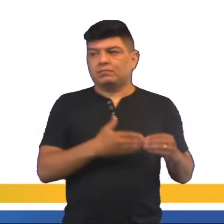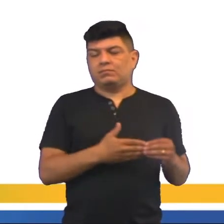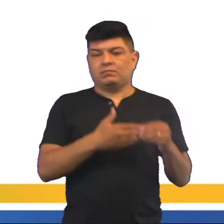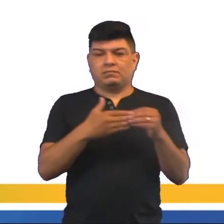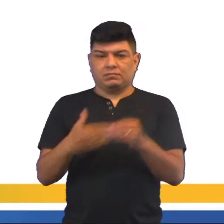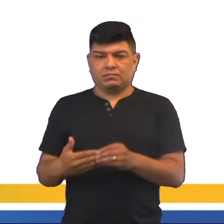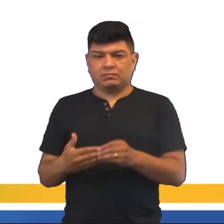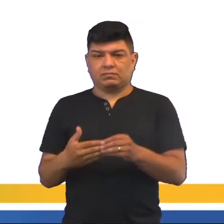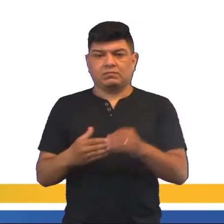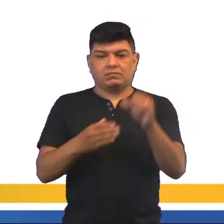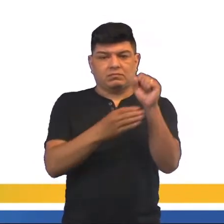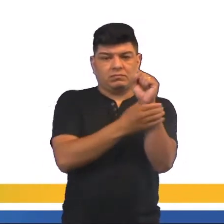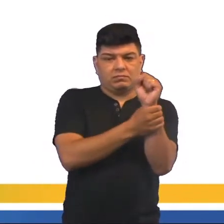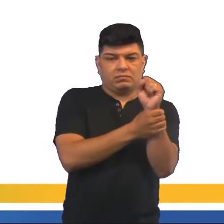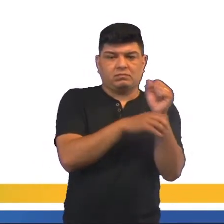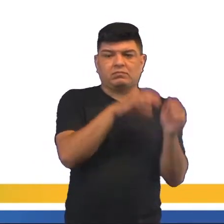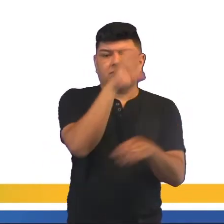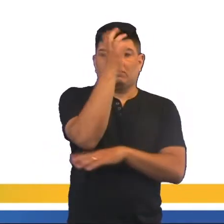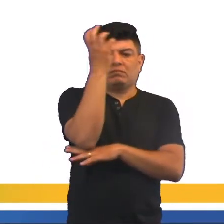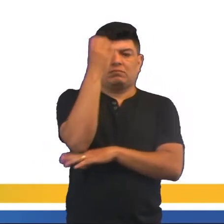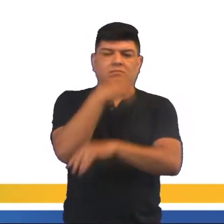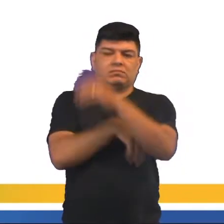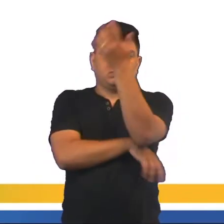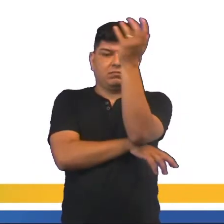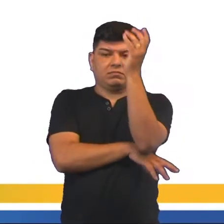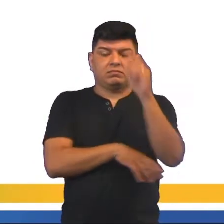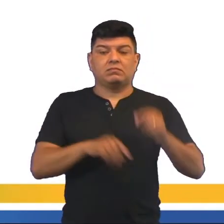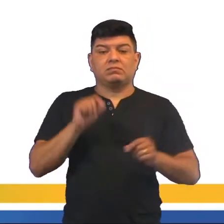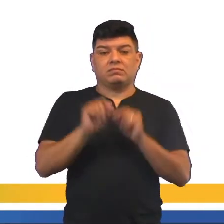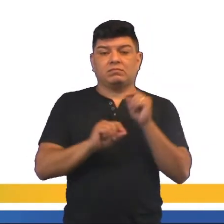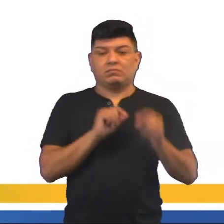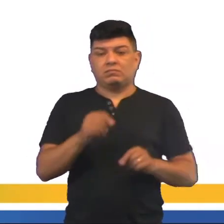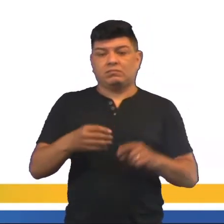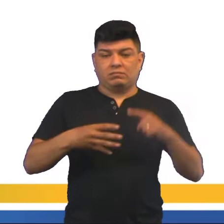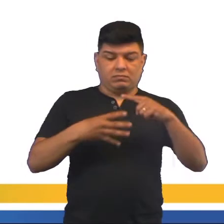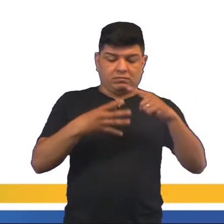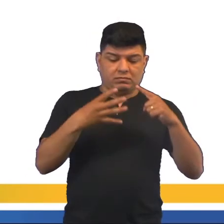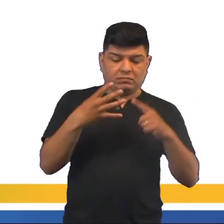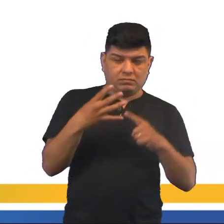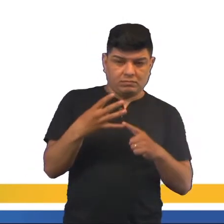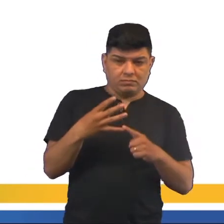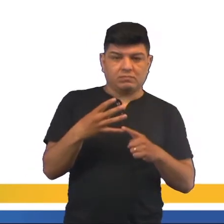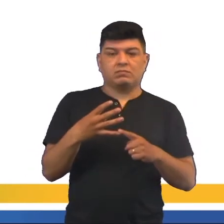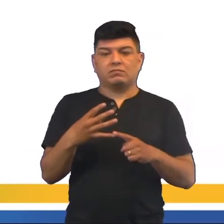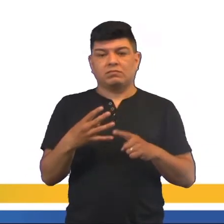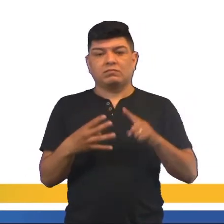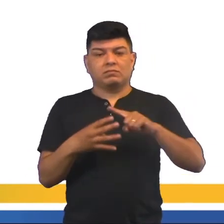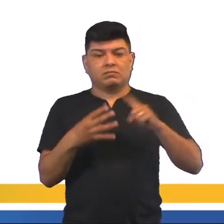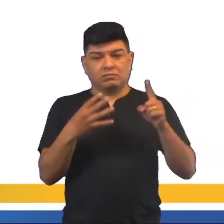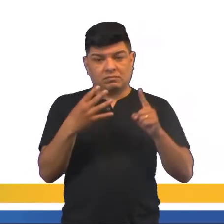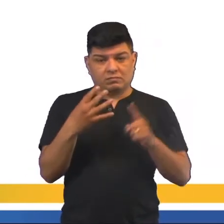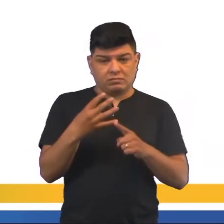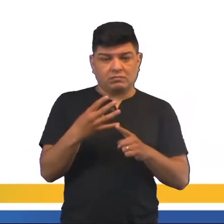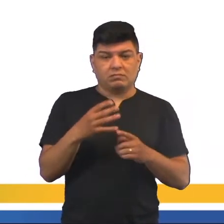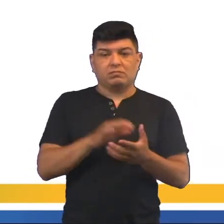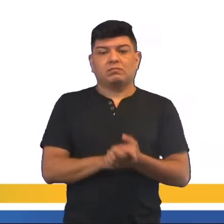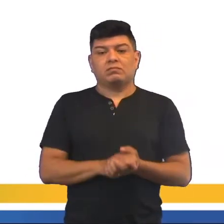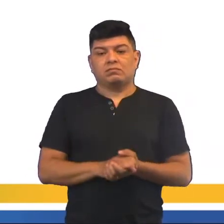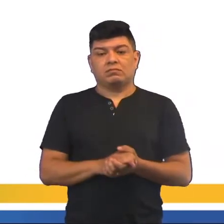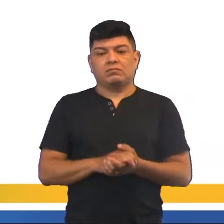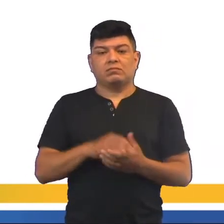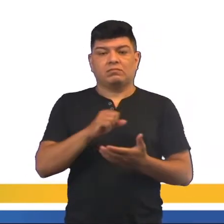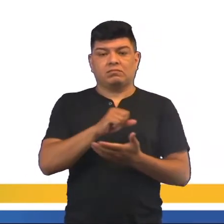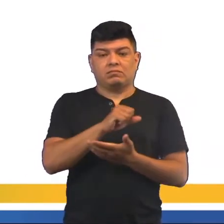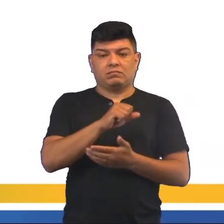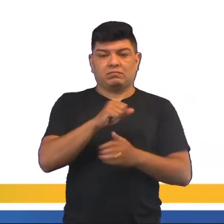trazer que a proteção ambiental no Brasil ela é feita aí por 4 eixos. Que eixos são esses? Nós temos o eixo